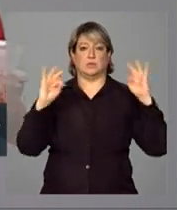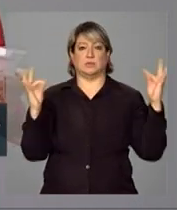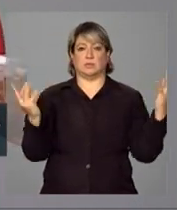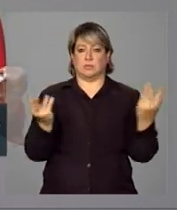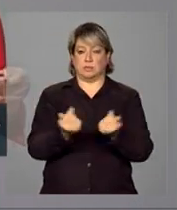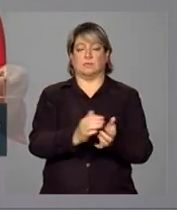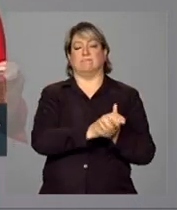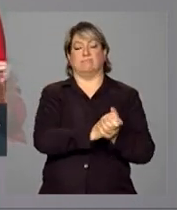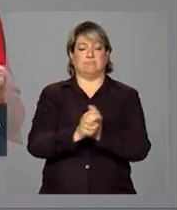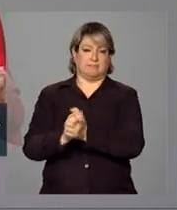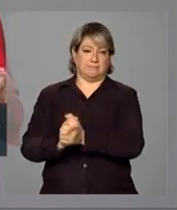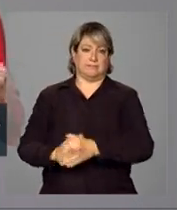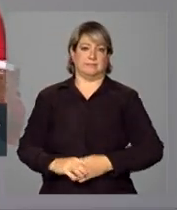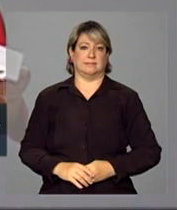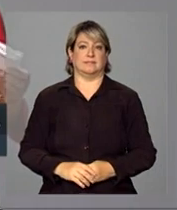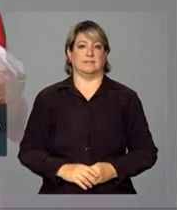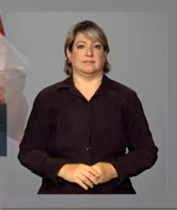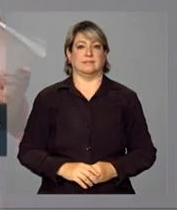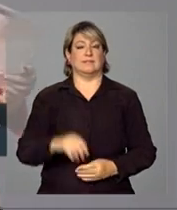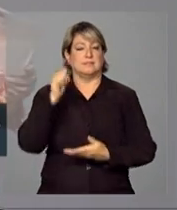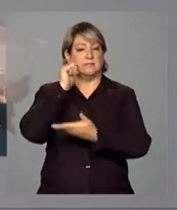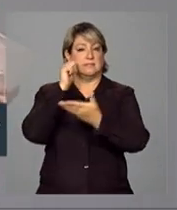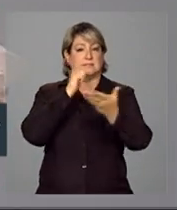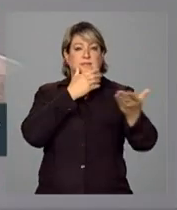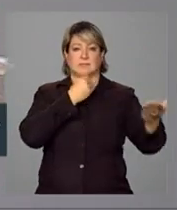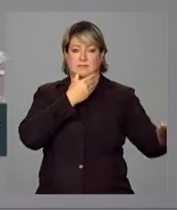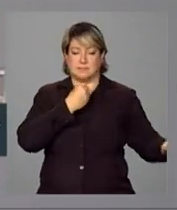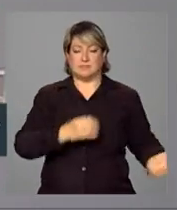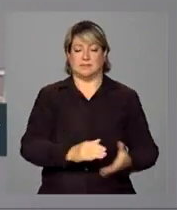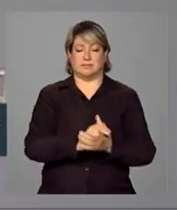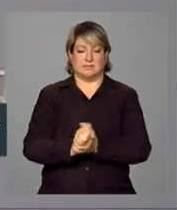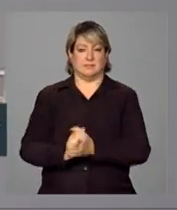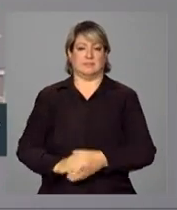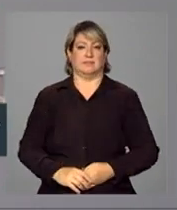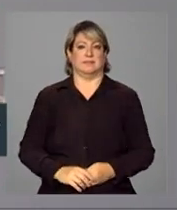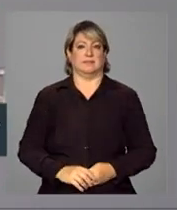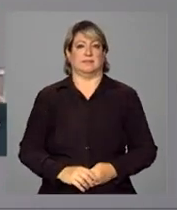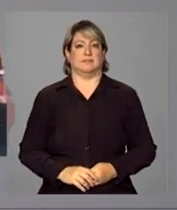e cinegrafistas. Senhoras e senhores.